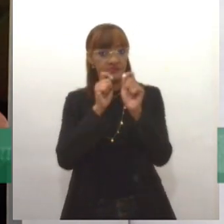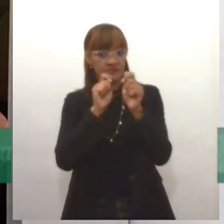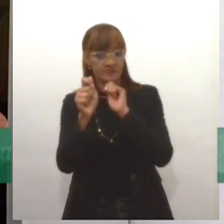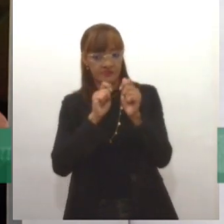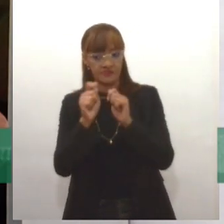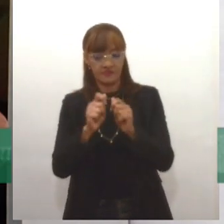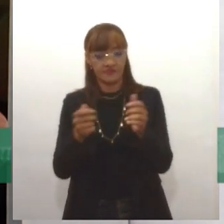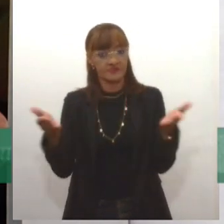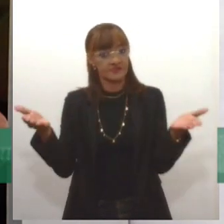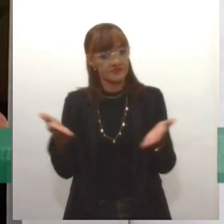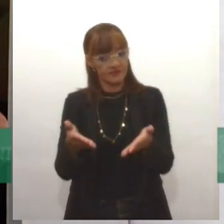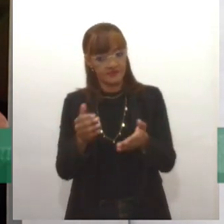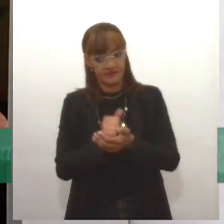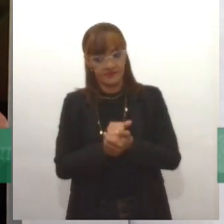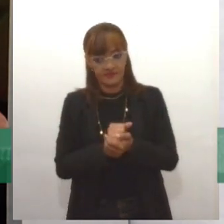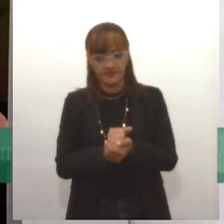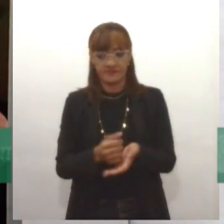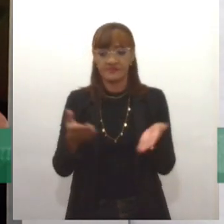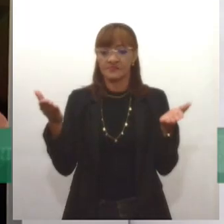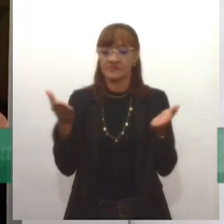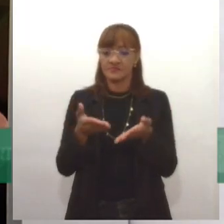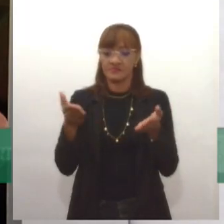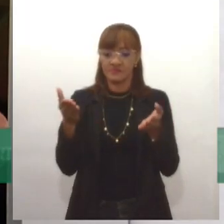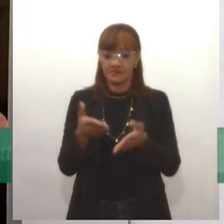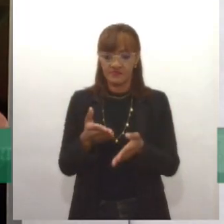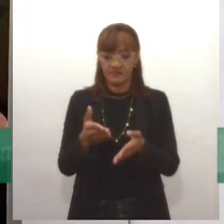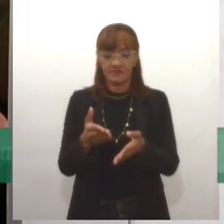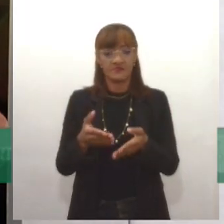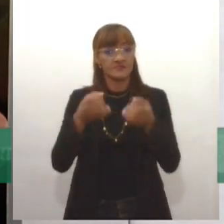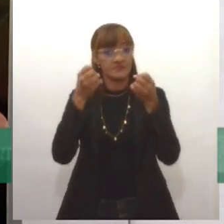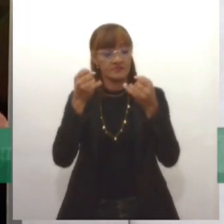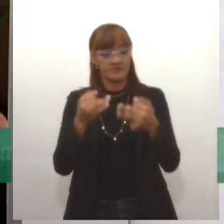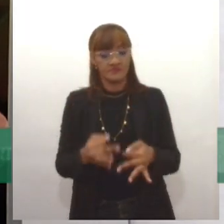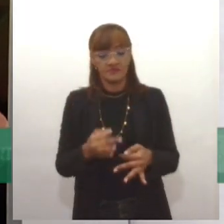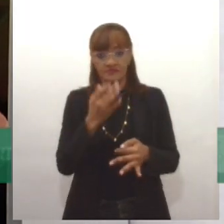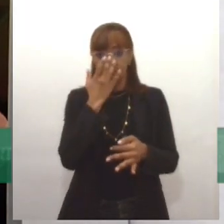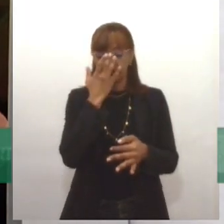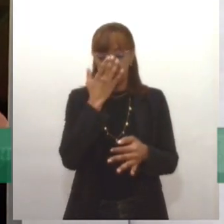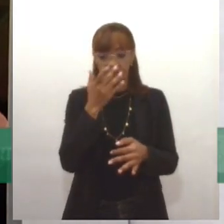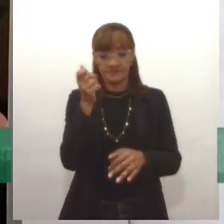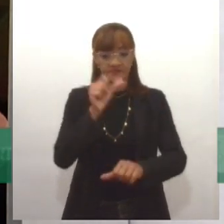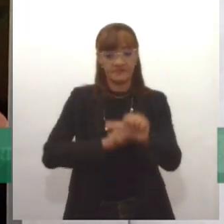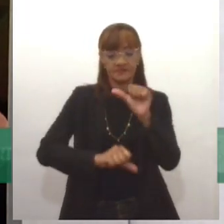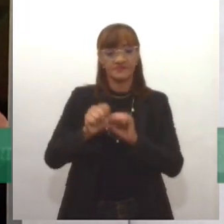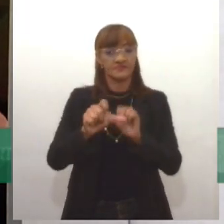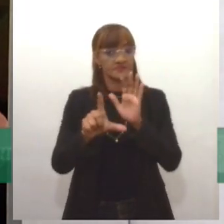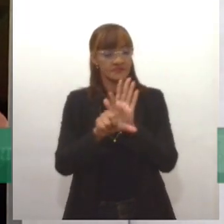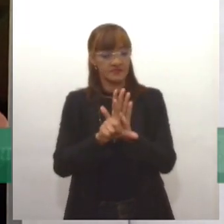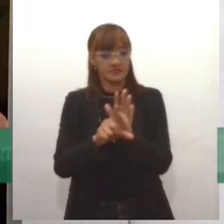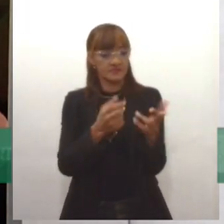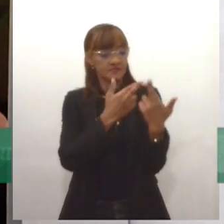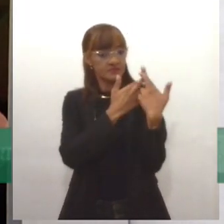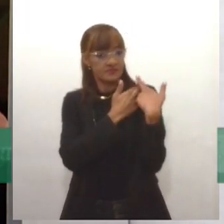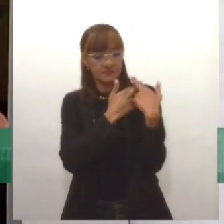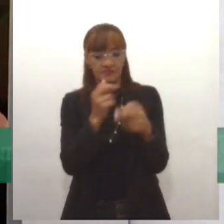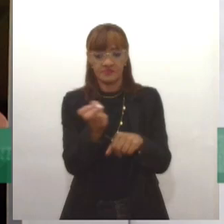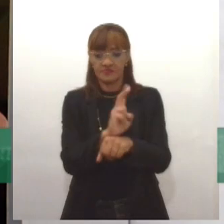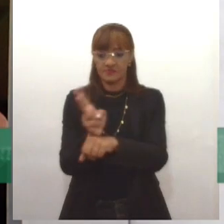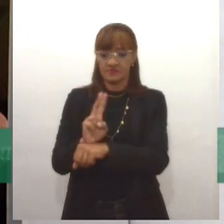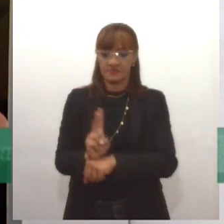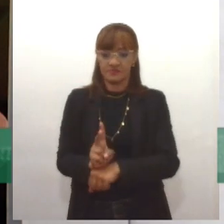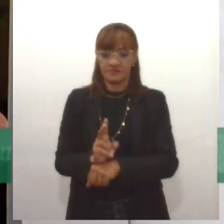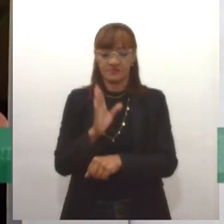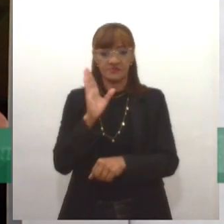E hoje a gente vai falar da mudança na lei de responsabilidade fiscal, que prevê a retirada